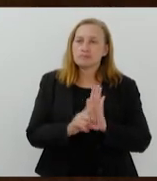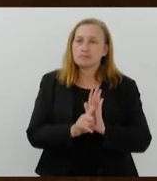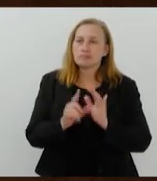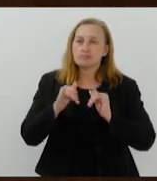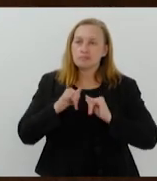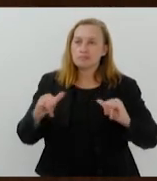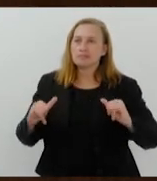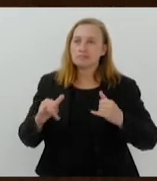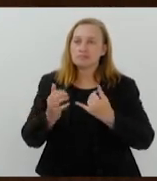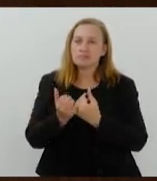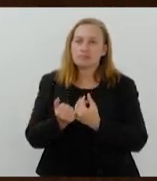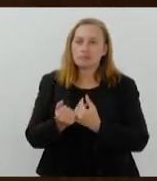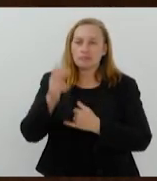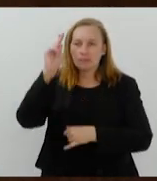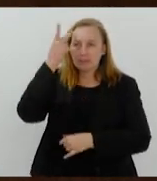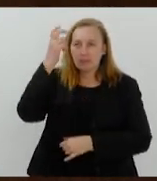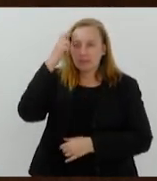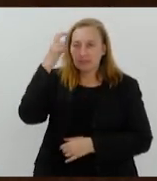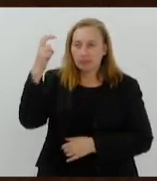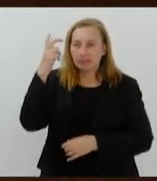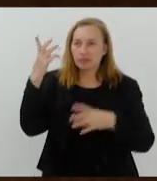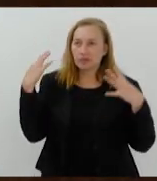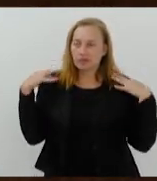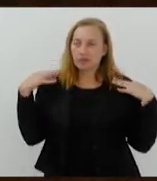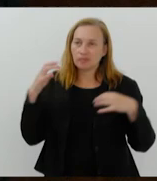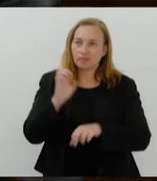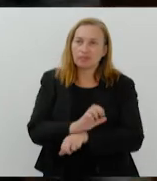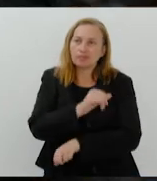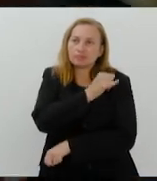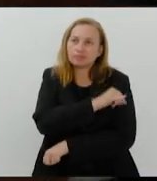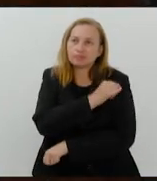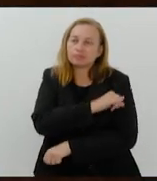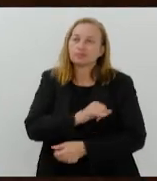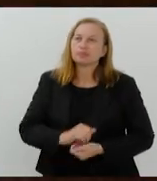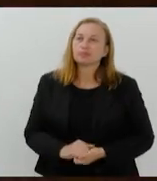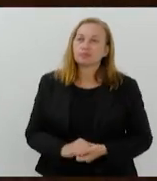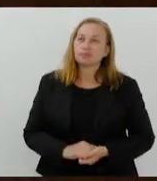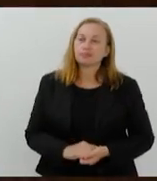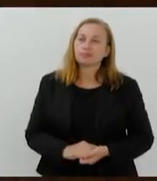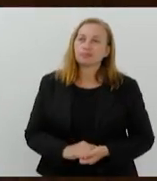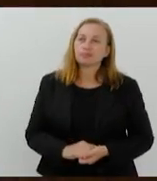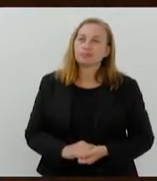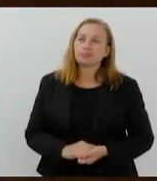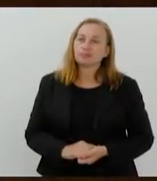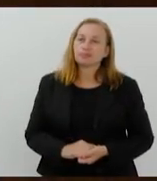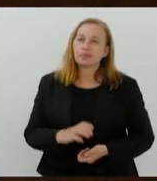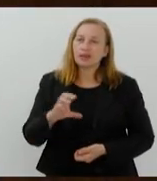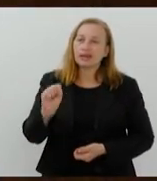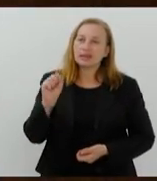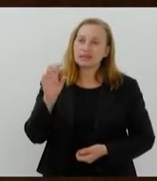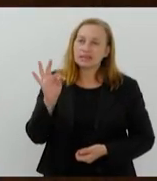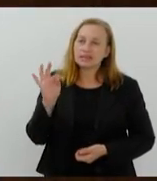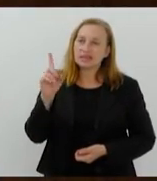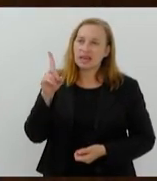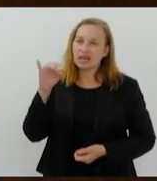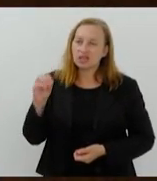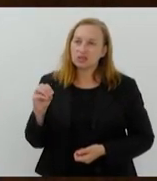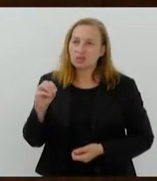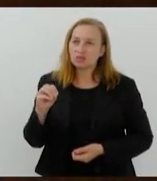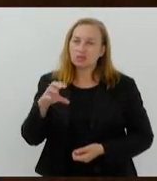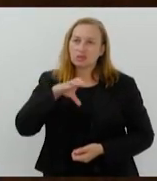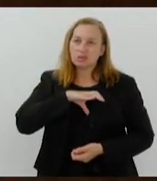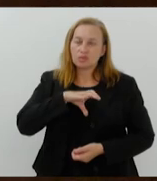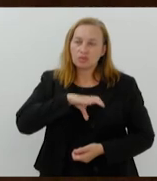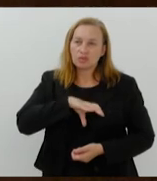declara patrimônio histórico, cultural e turístico do Estado do Rio de Janeiro o Estádio Vasco da Gama São